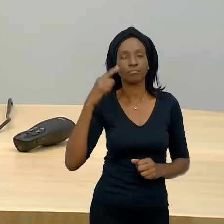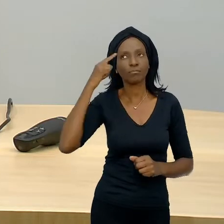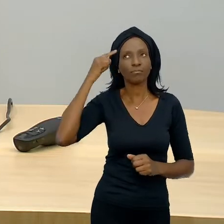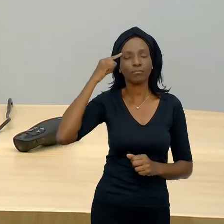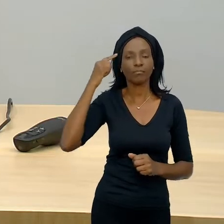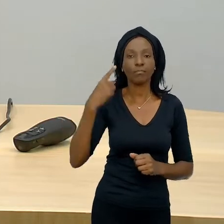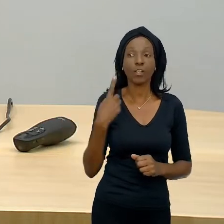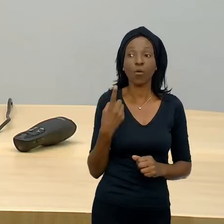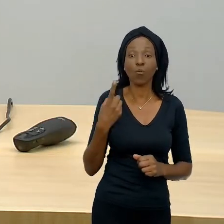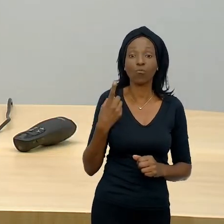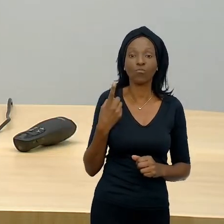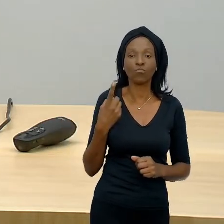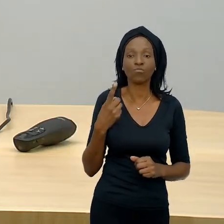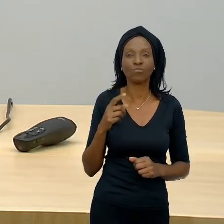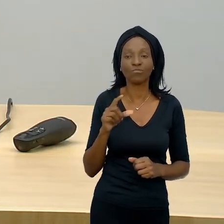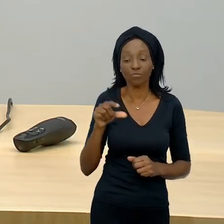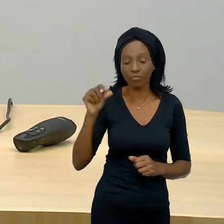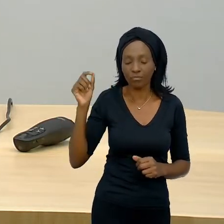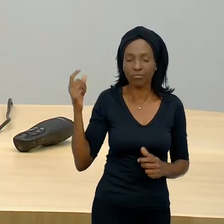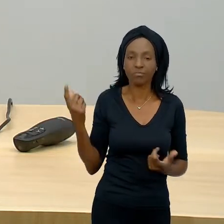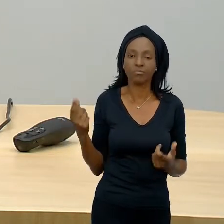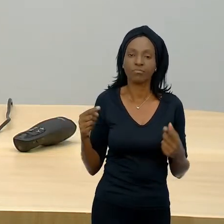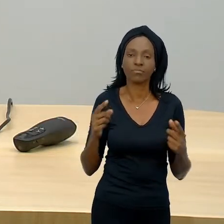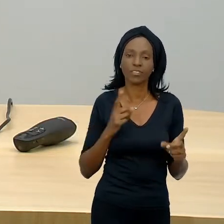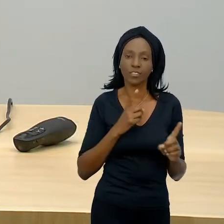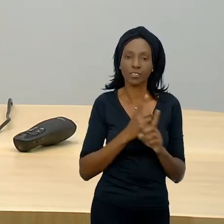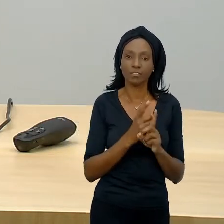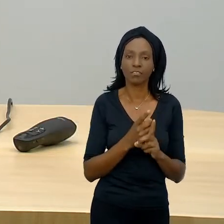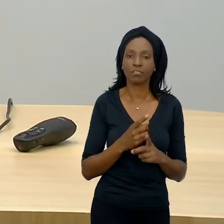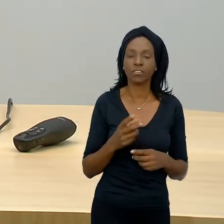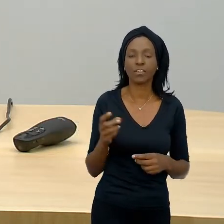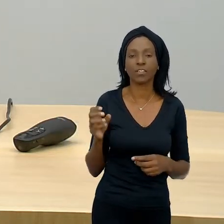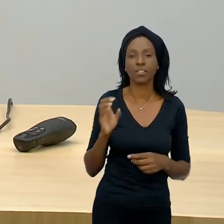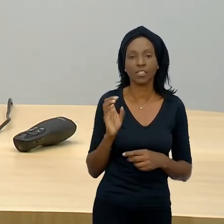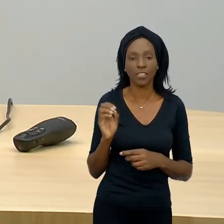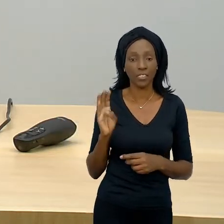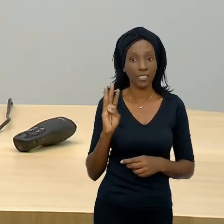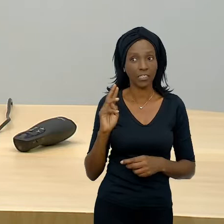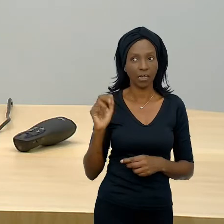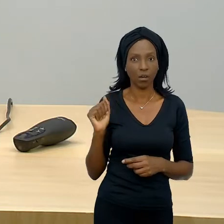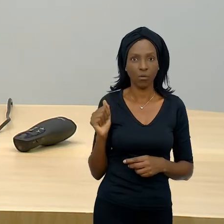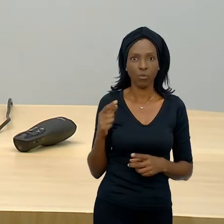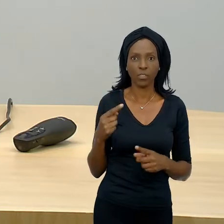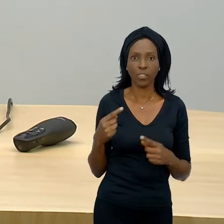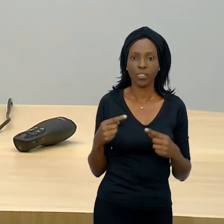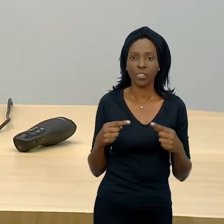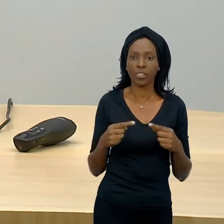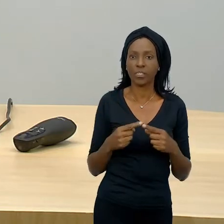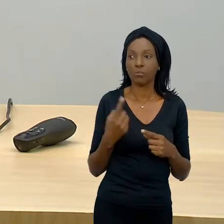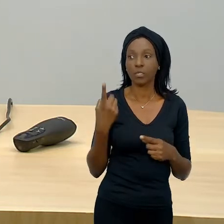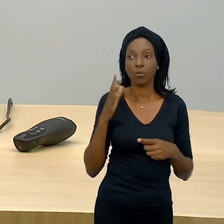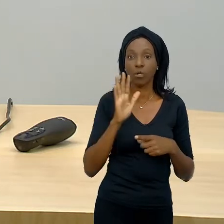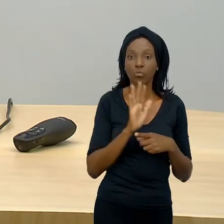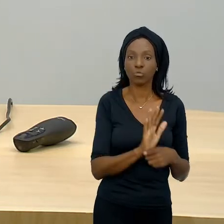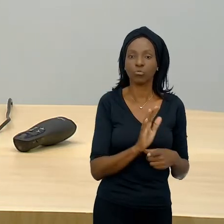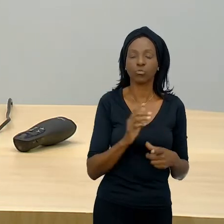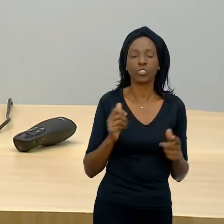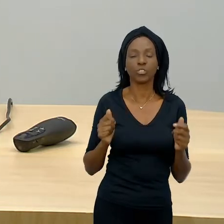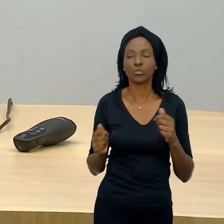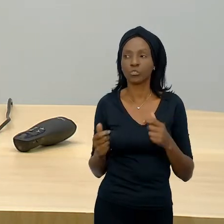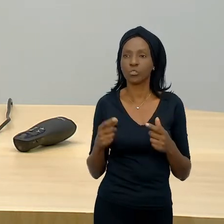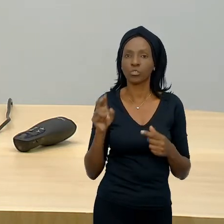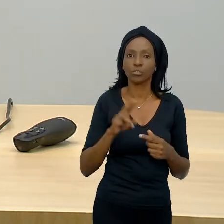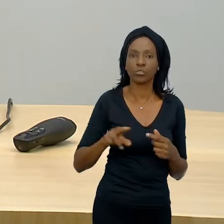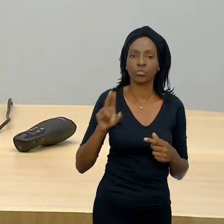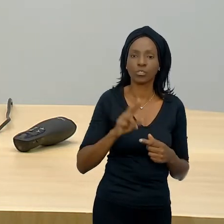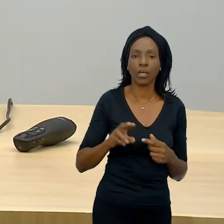dos exemplos, um dos elementos que aparecem nessa obra e que é um dos aparatos de controle que são